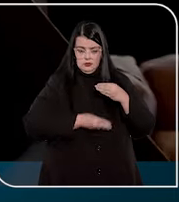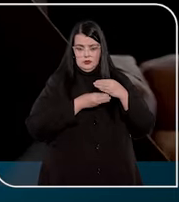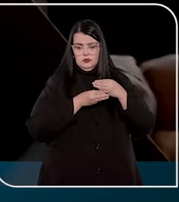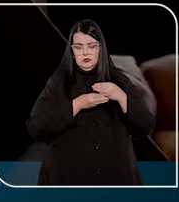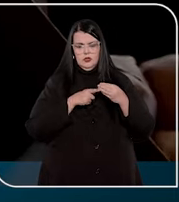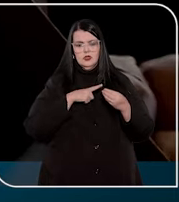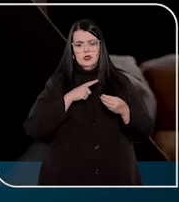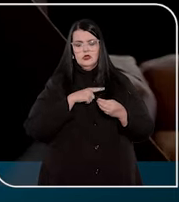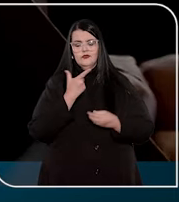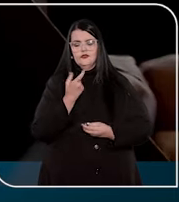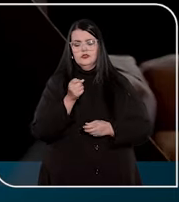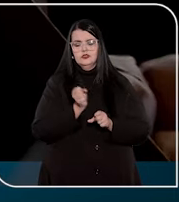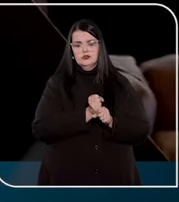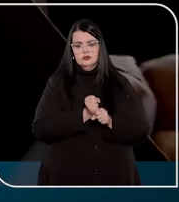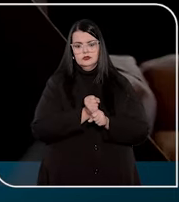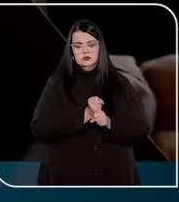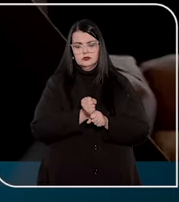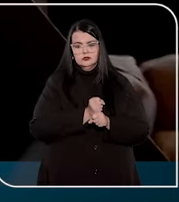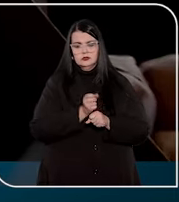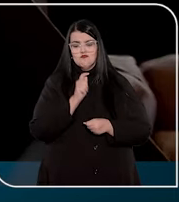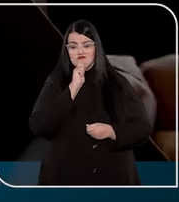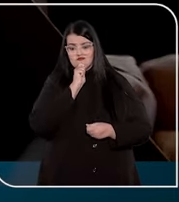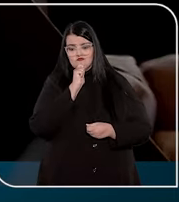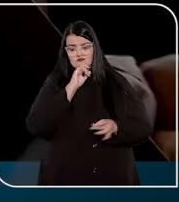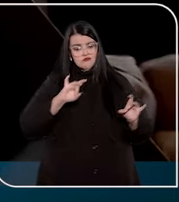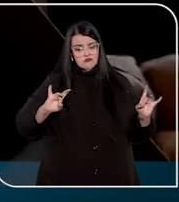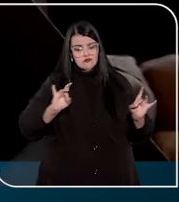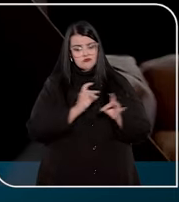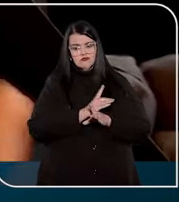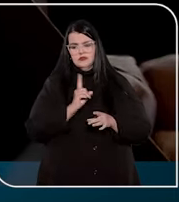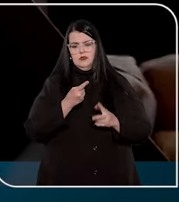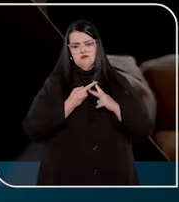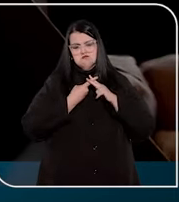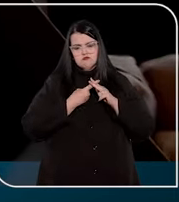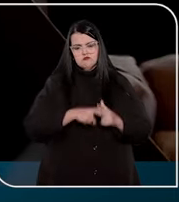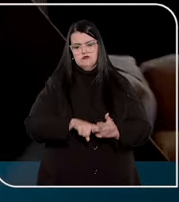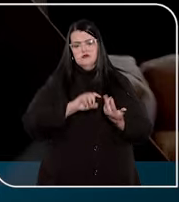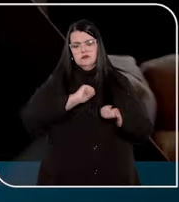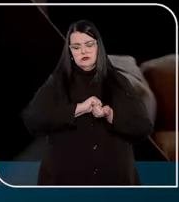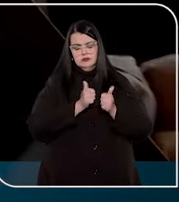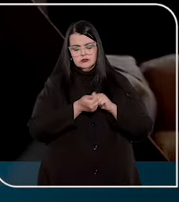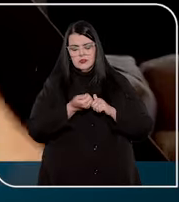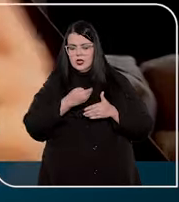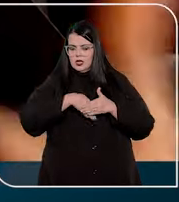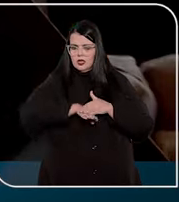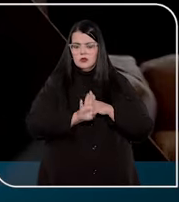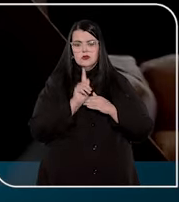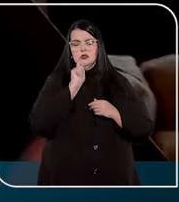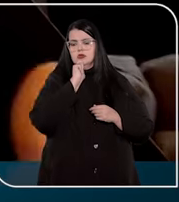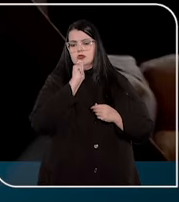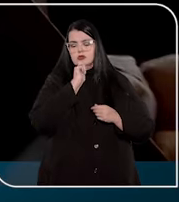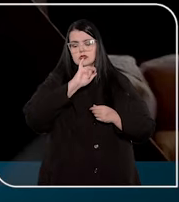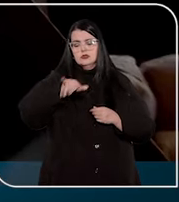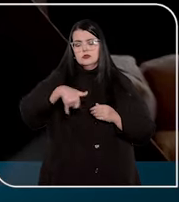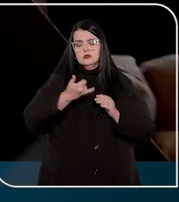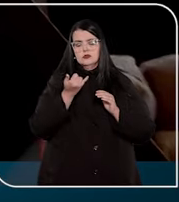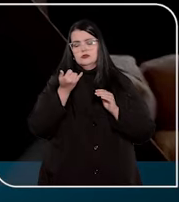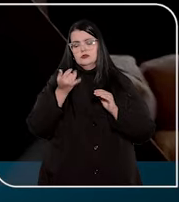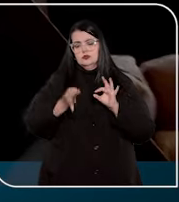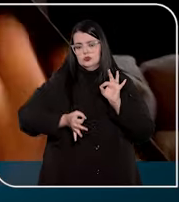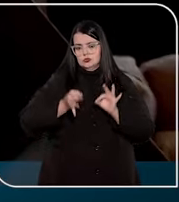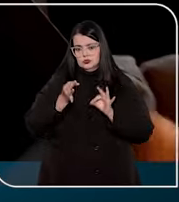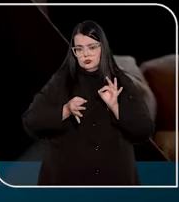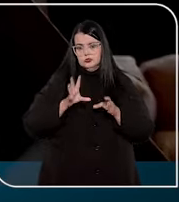faz 20 anos. Isso ainda é algo que está se consolidando, que as pessoas estão se acostumando, a jurisprudência sobre isso tudo está se